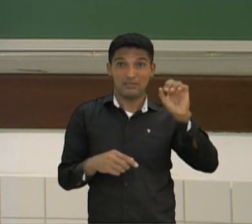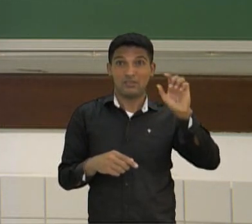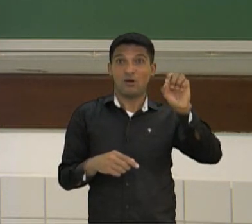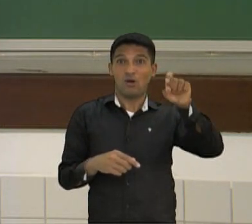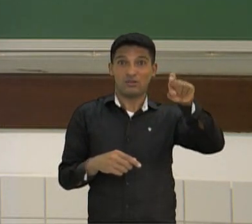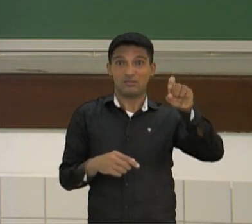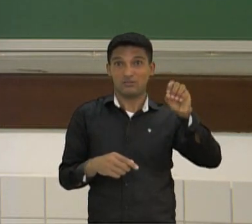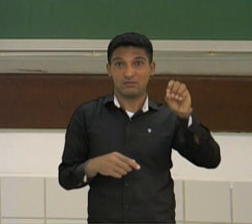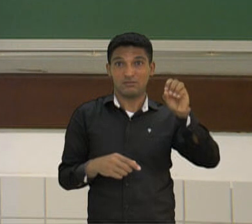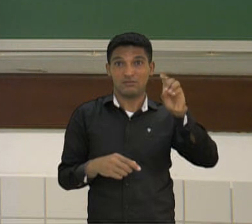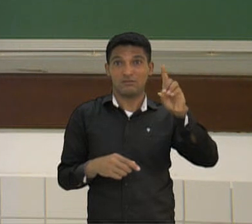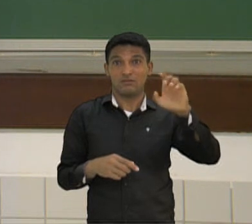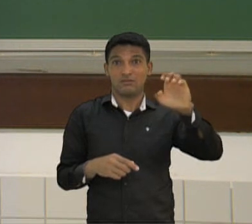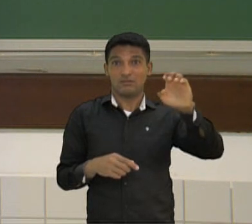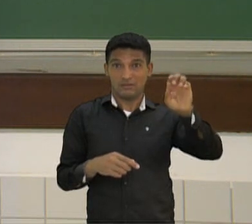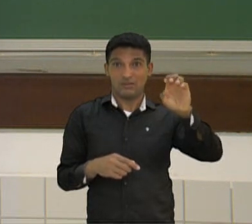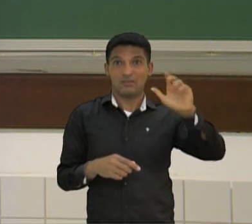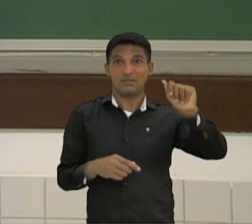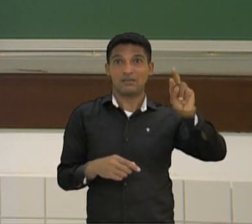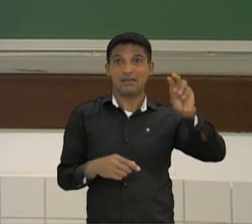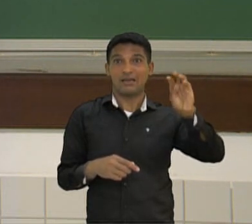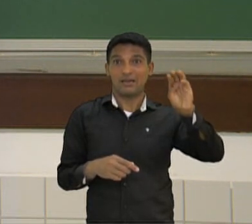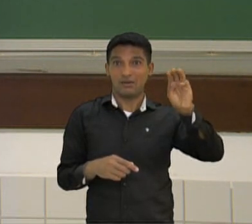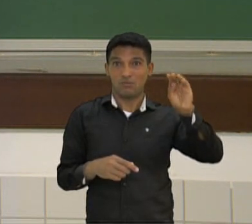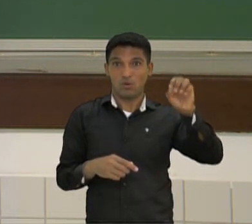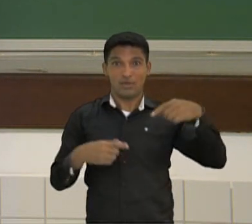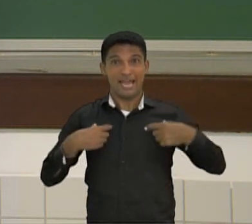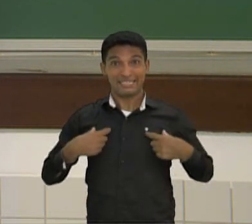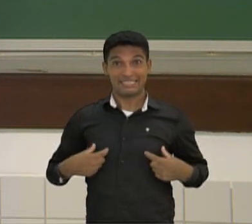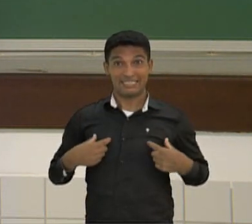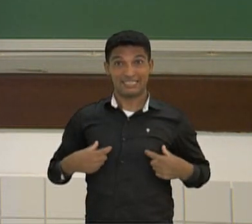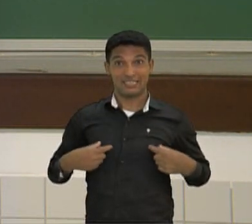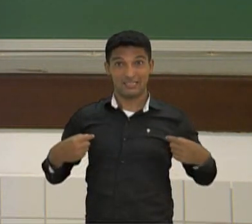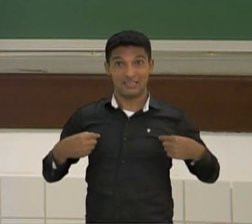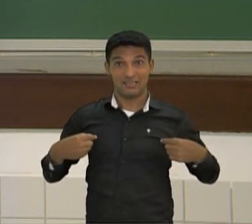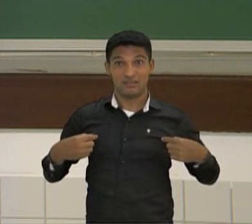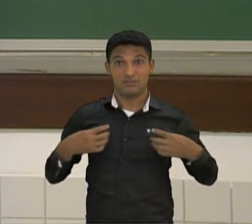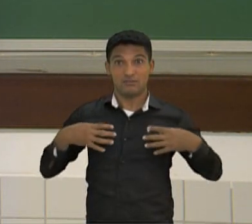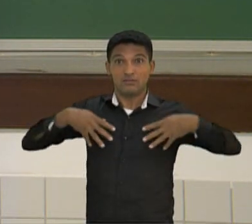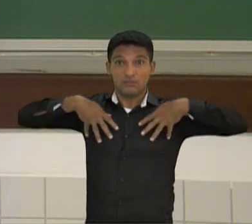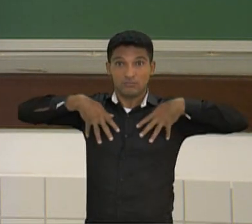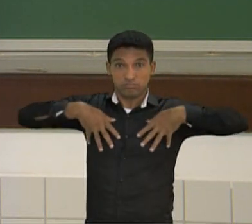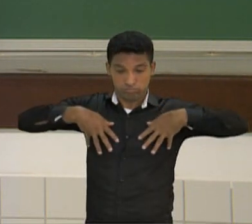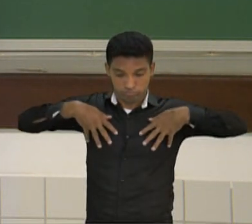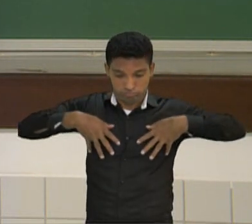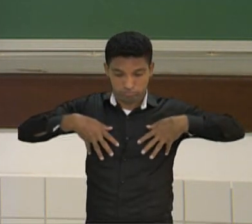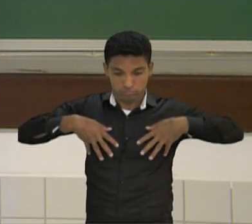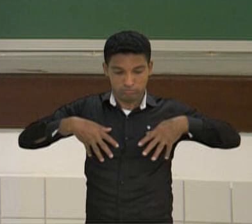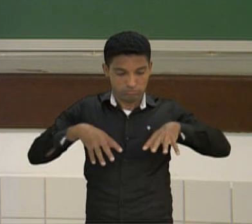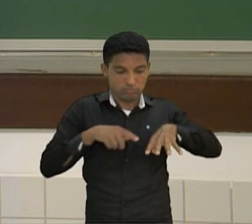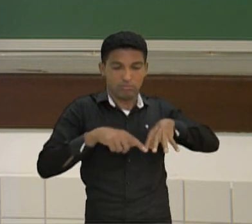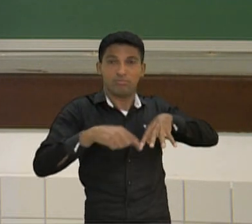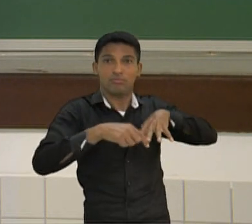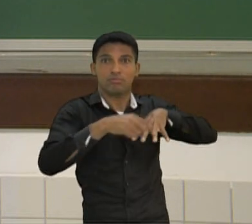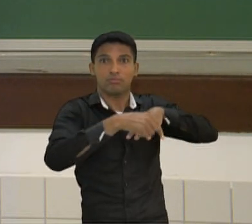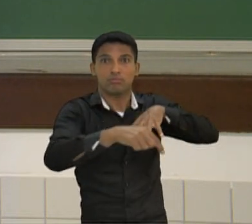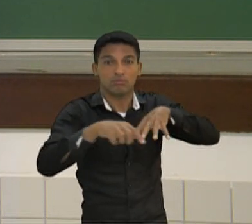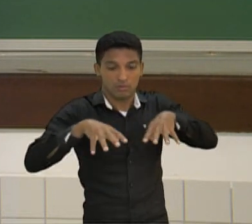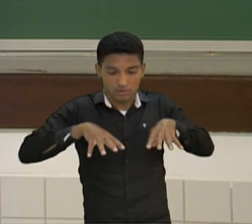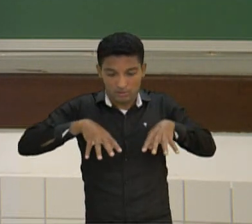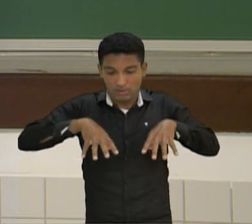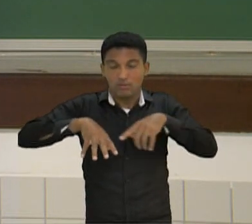maior concentração de oxigênio. A tendência é que esse oxigênio passe lá para os nossos capilares, também seguindo o gradiente